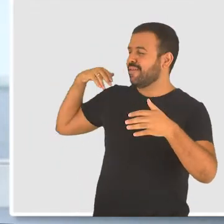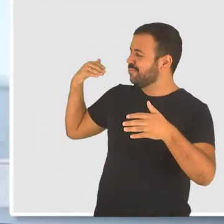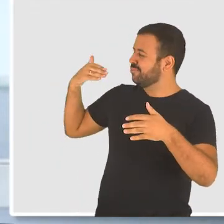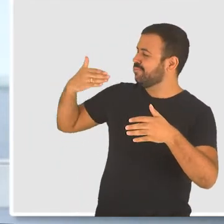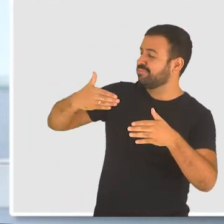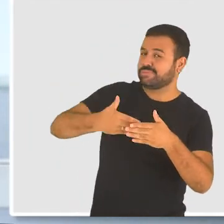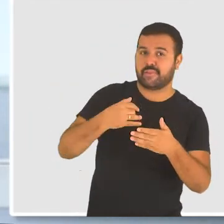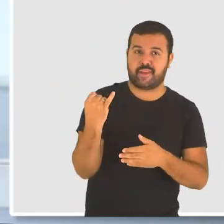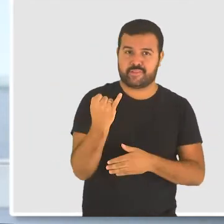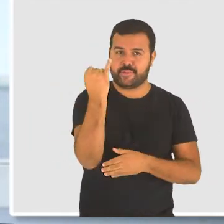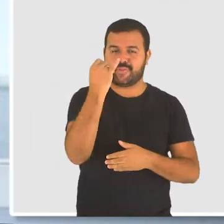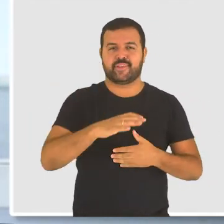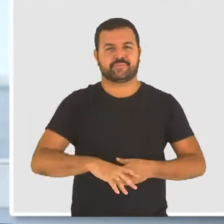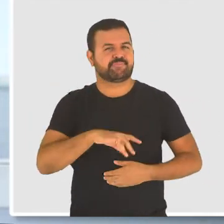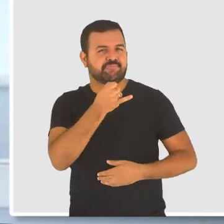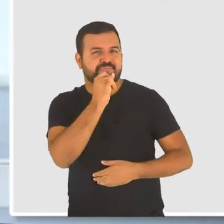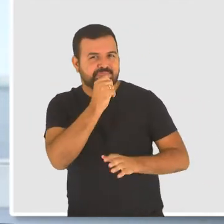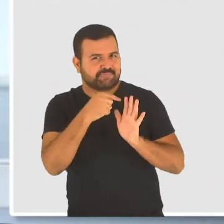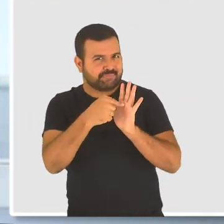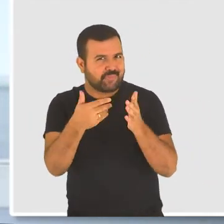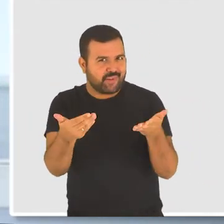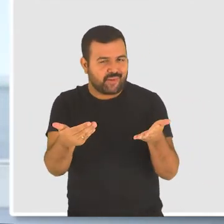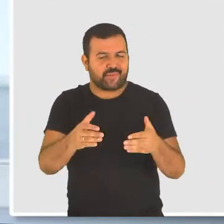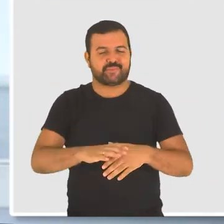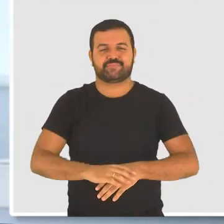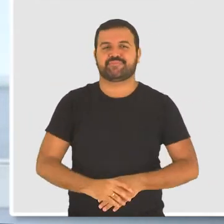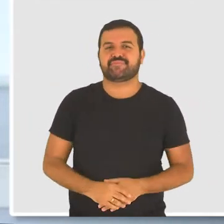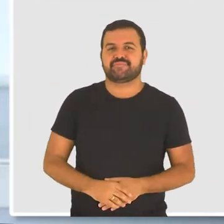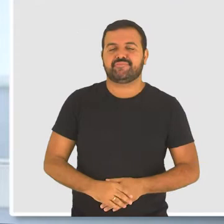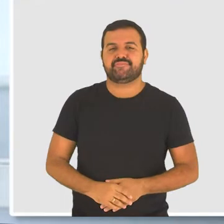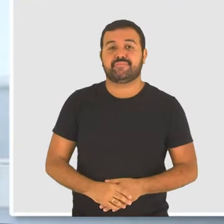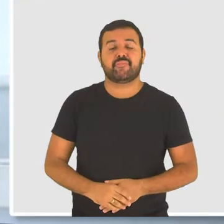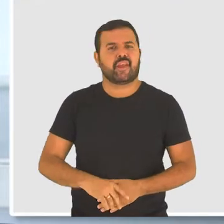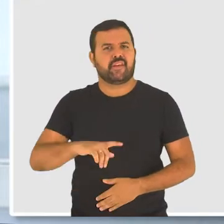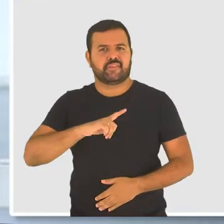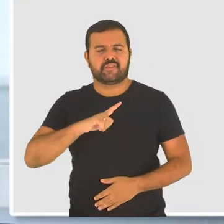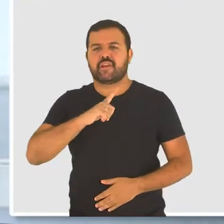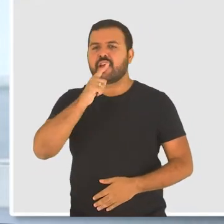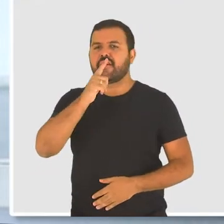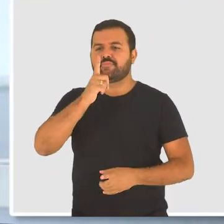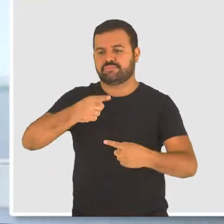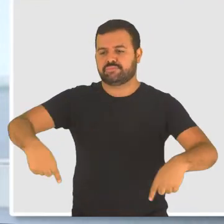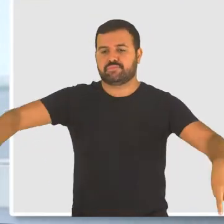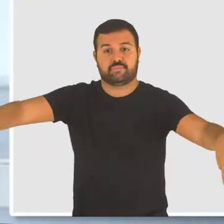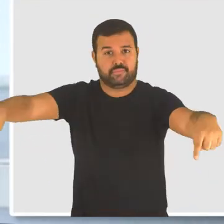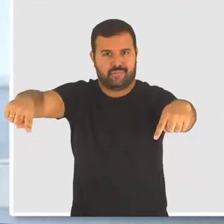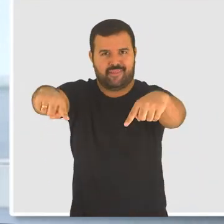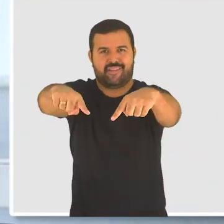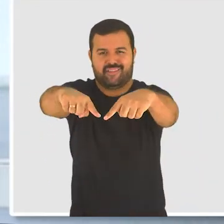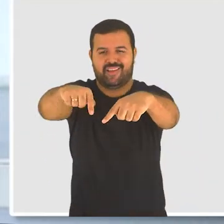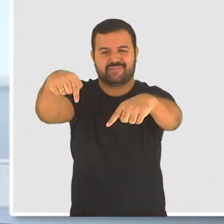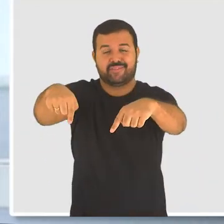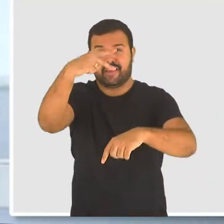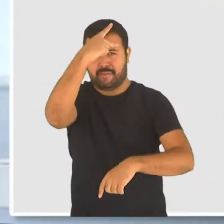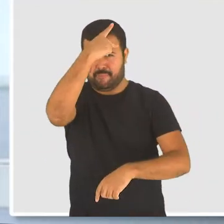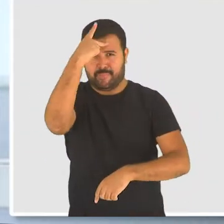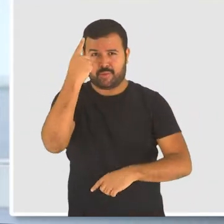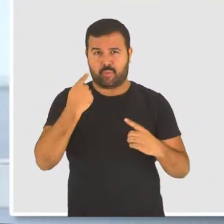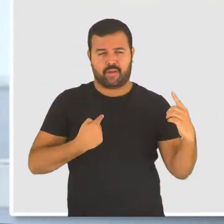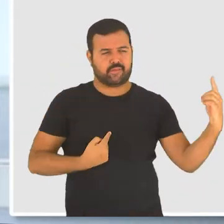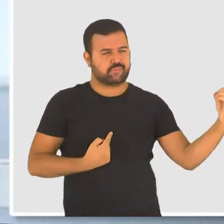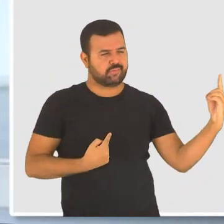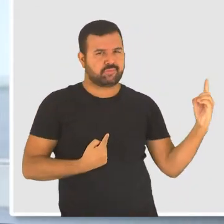retrospectiva. Tínhamos um problema que era mais ou menos assim: alguém coletava